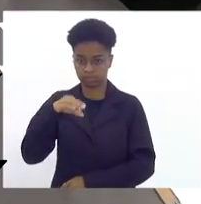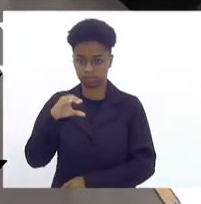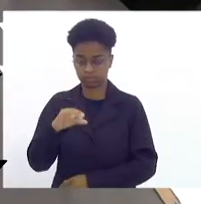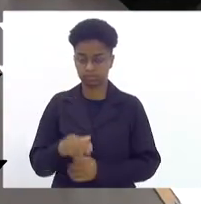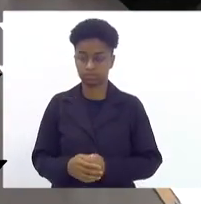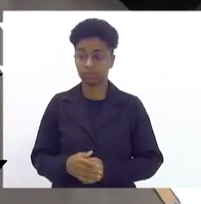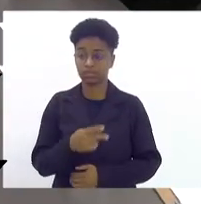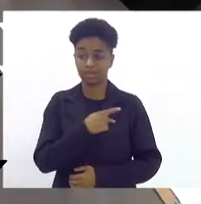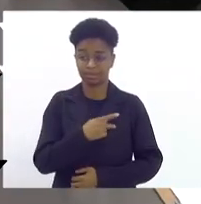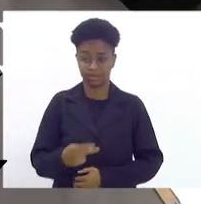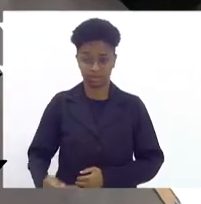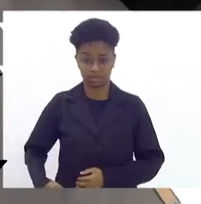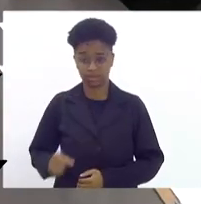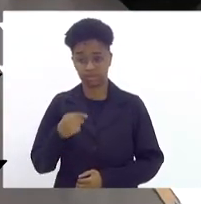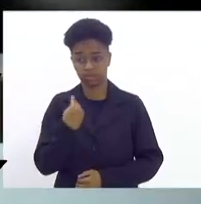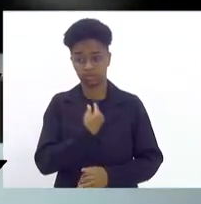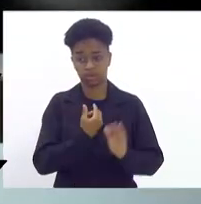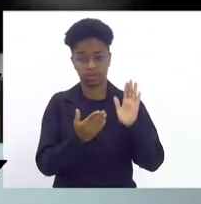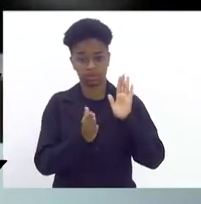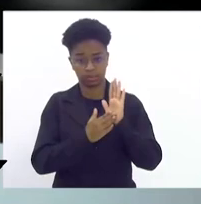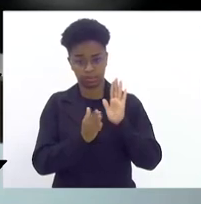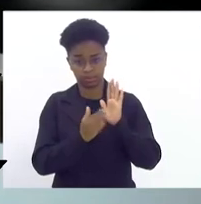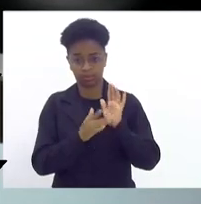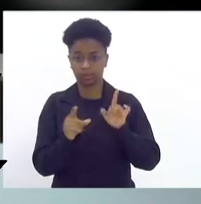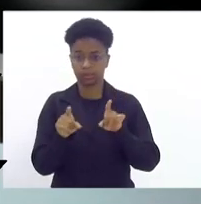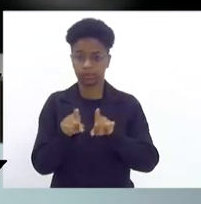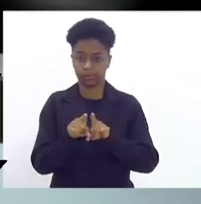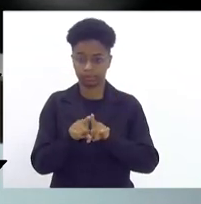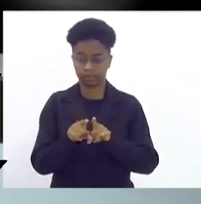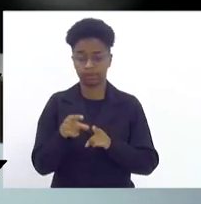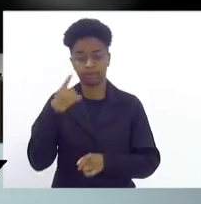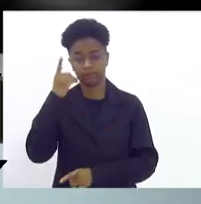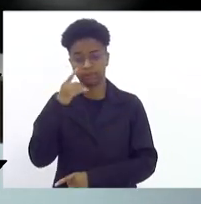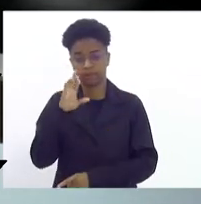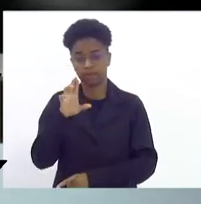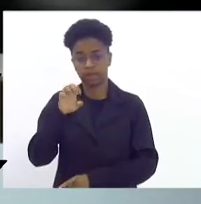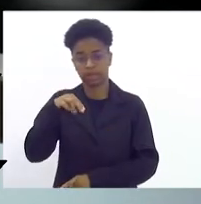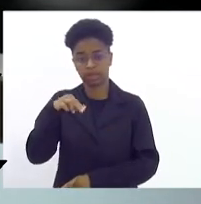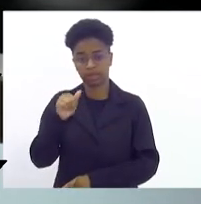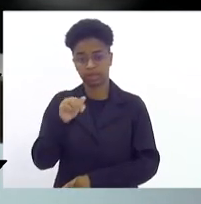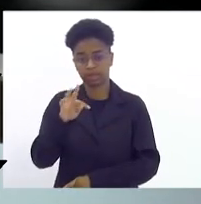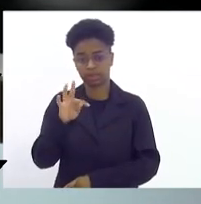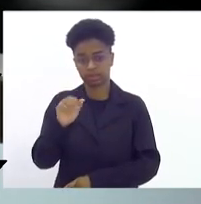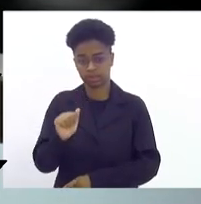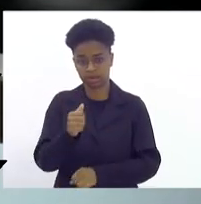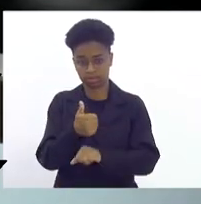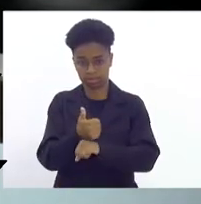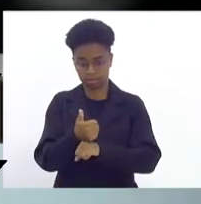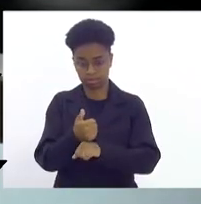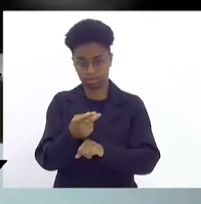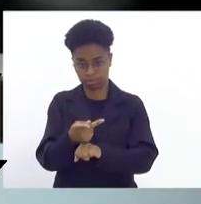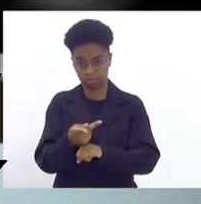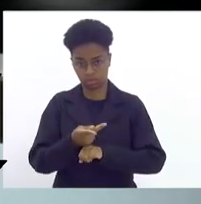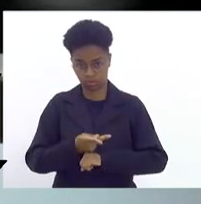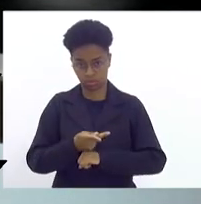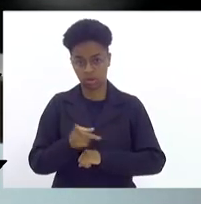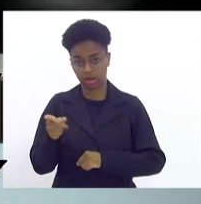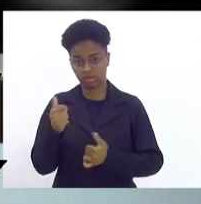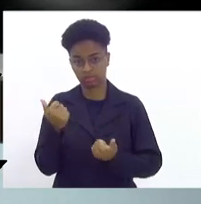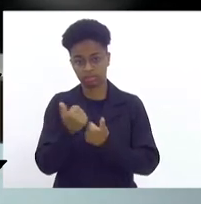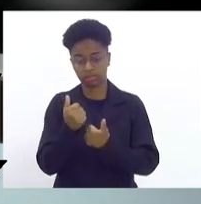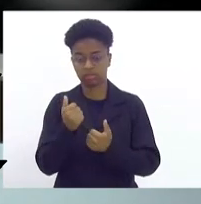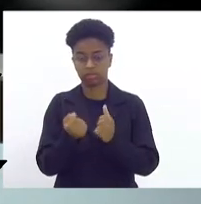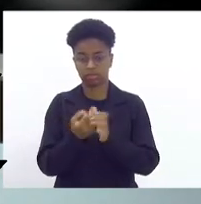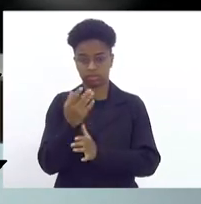Presidente, a nossa proposta também, nós somos procurados pela deputada Renata Souza, que é uma das coautoras. A